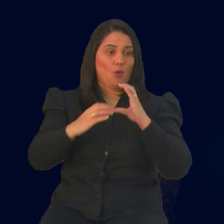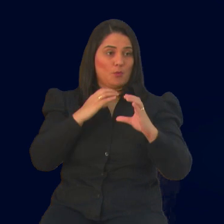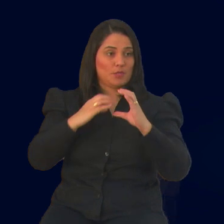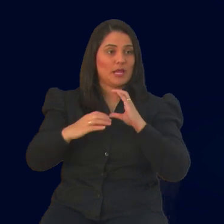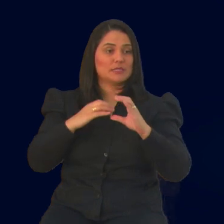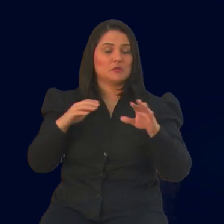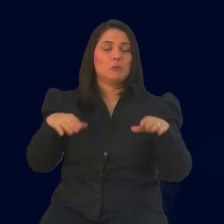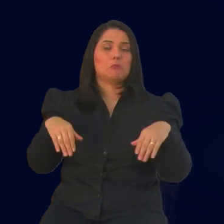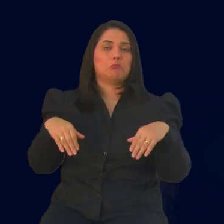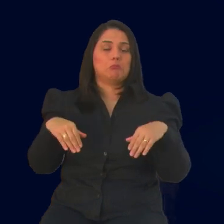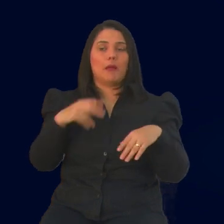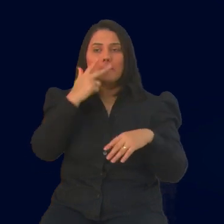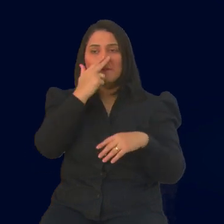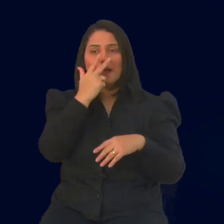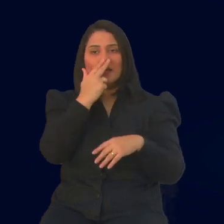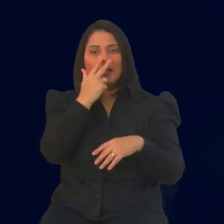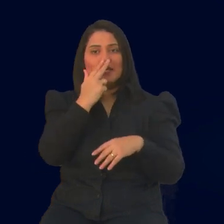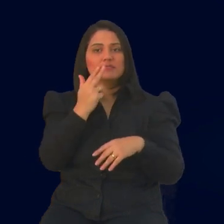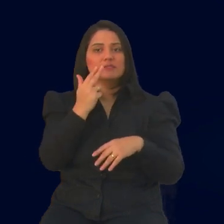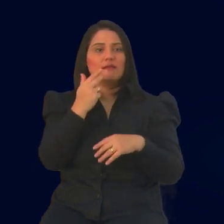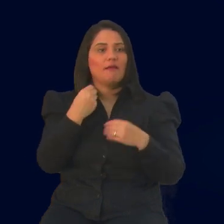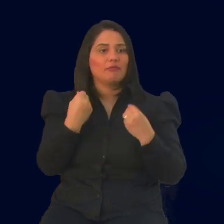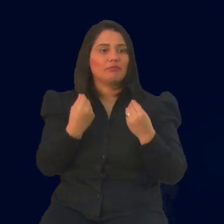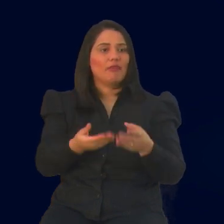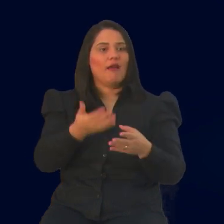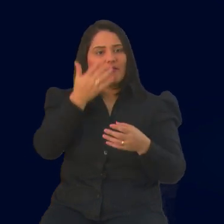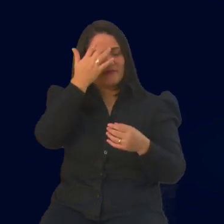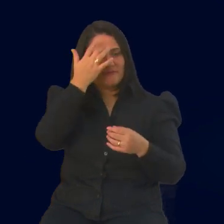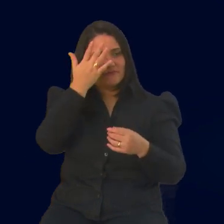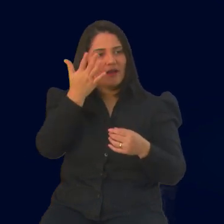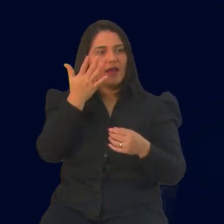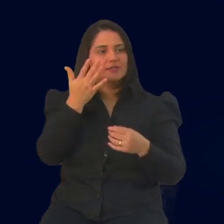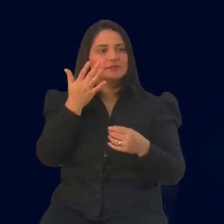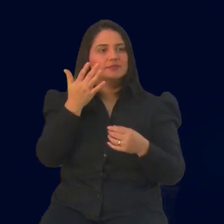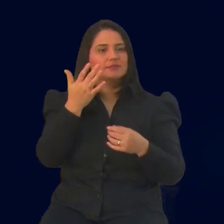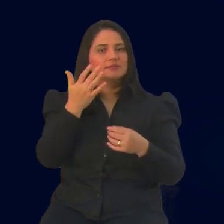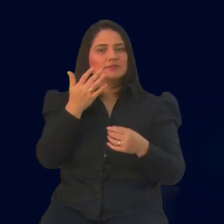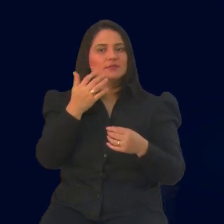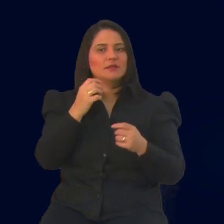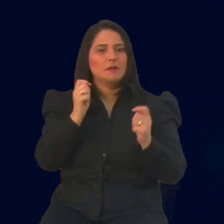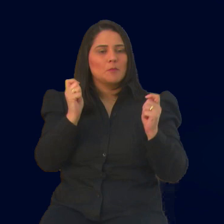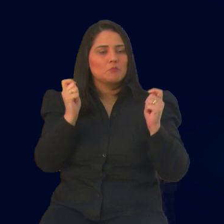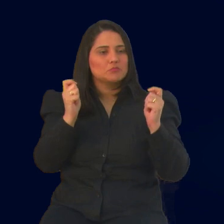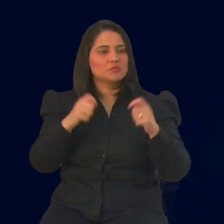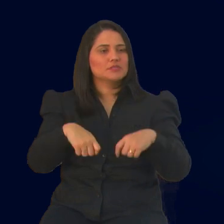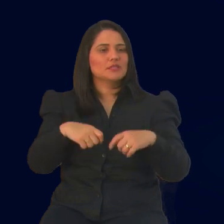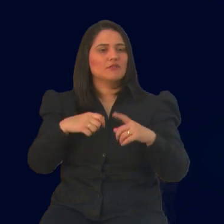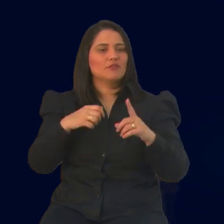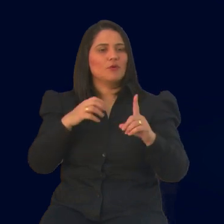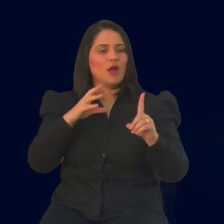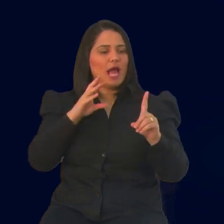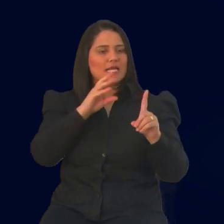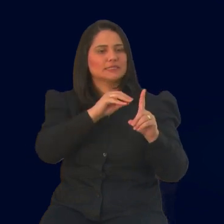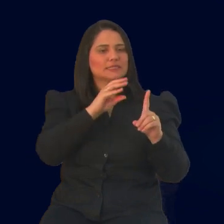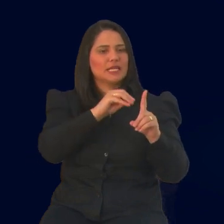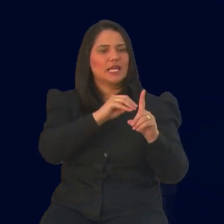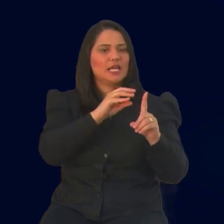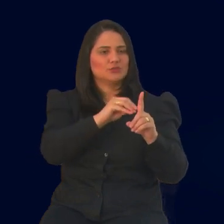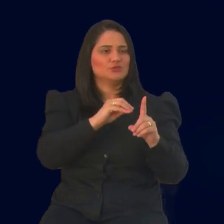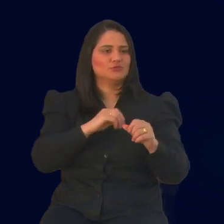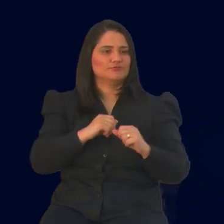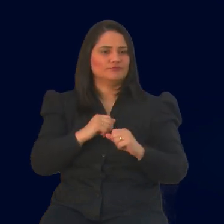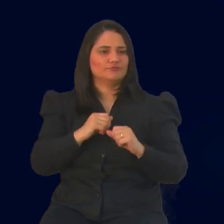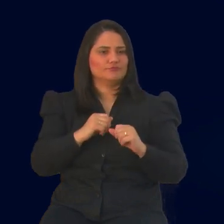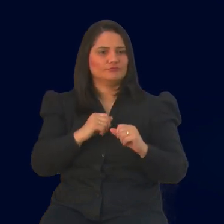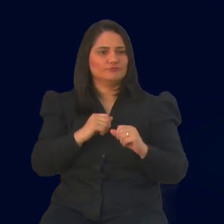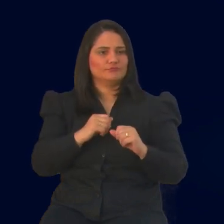ou propicia, ou facilita também o assédio moral, hoje infelizmente presente no